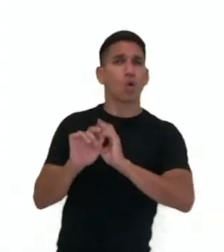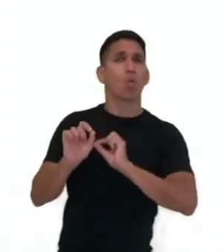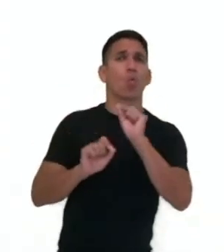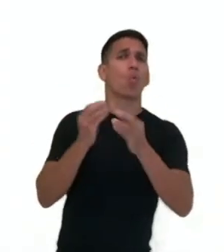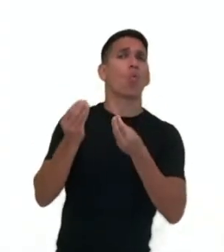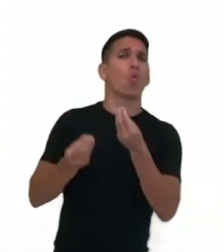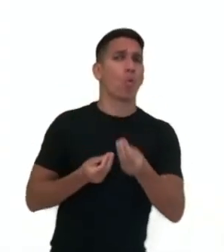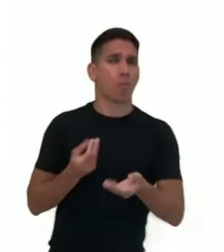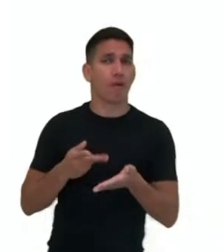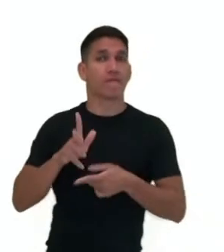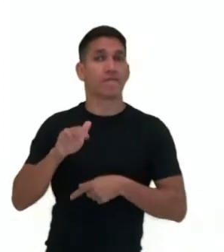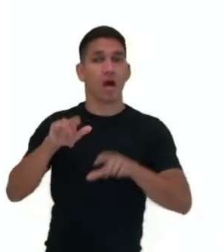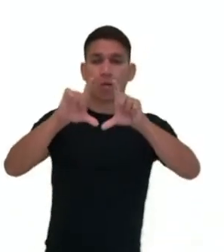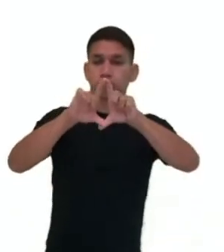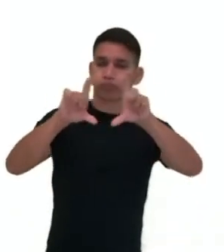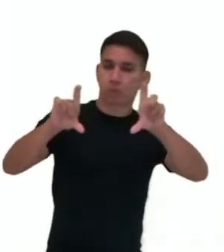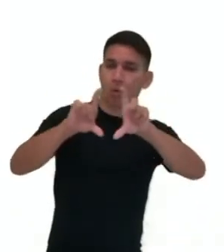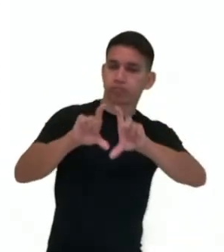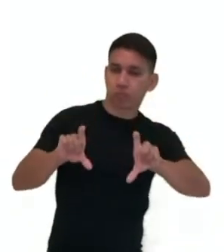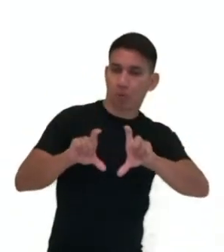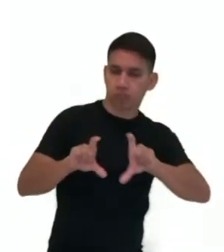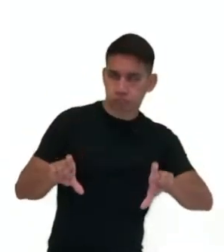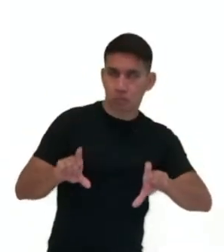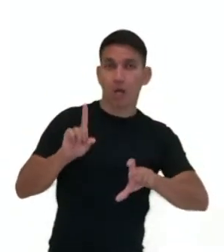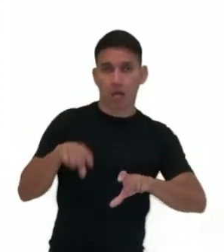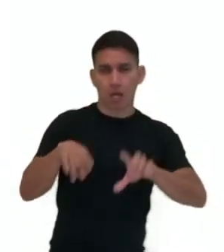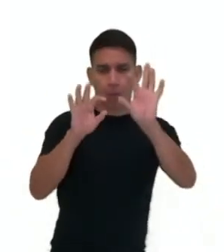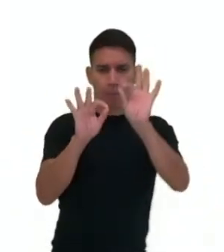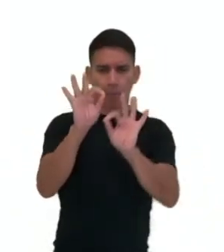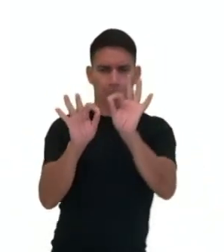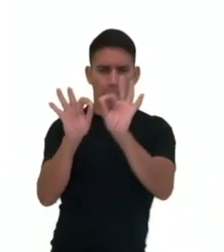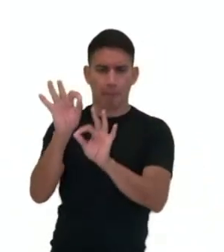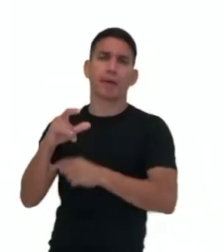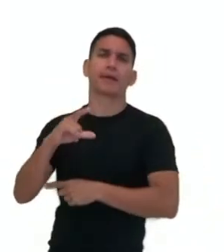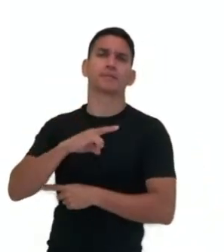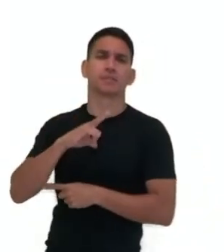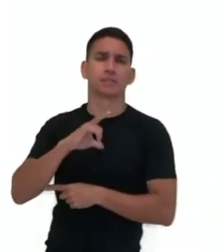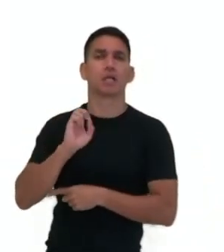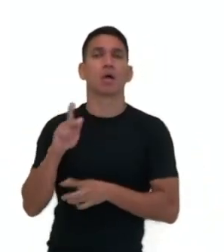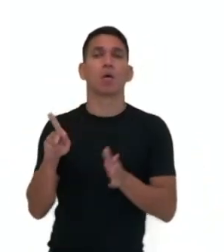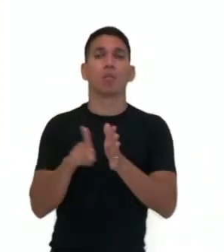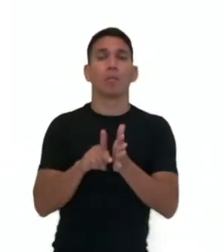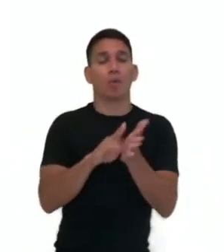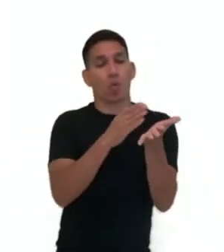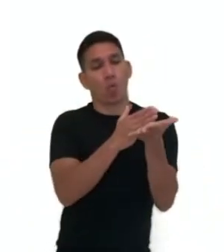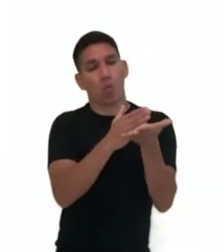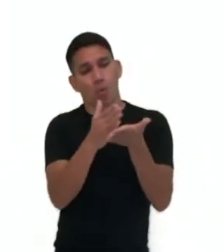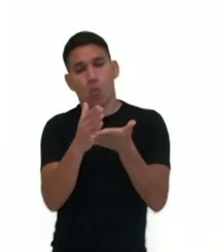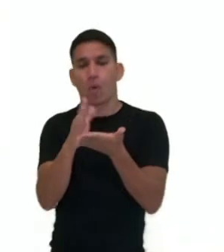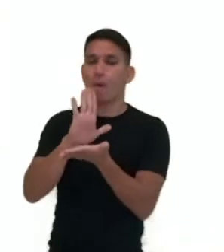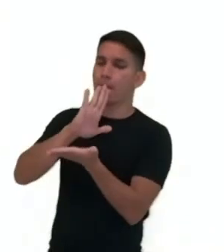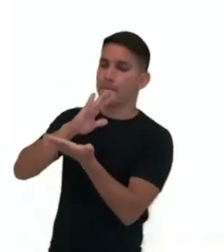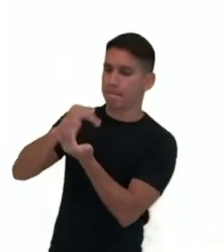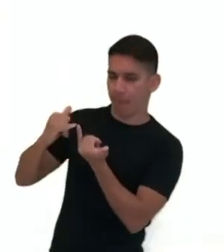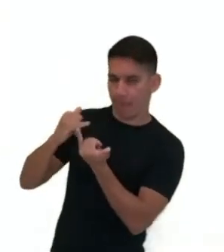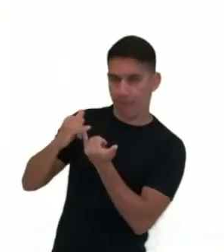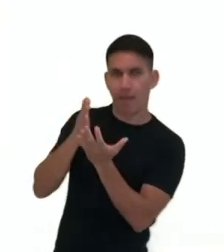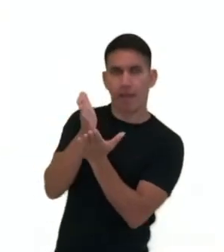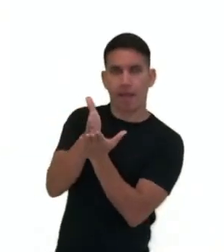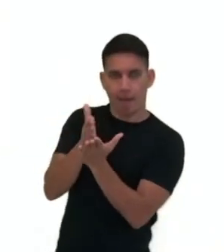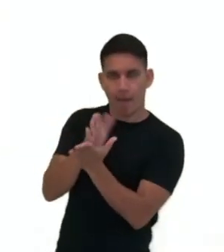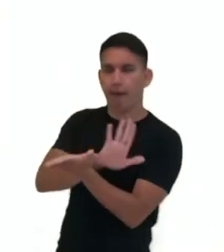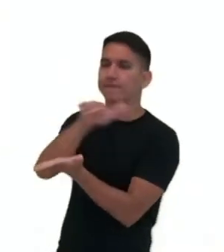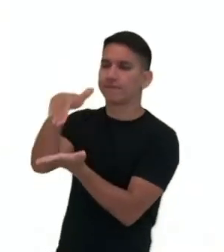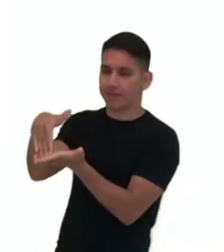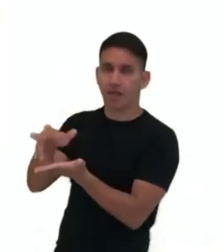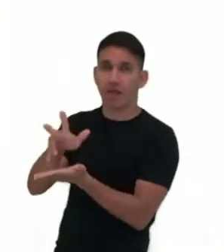ser organizado em parágrafos, bem estruturado, né? Com aquela ideia de começo, meio e fim. Vai